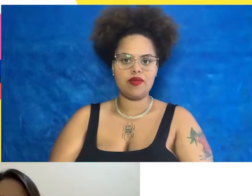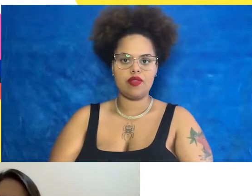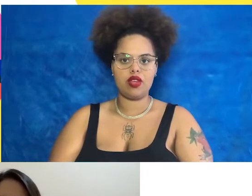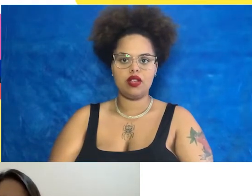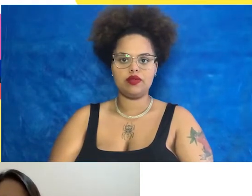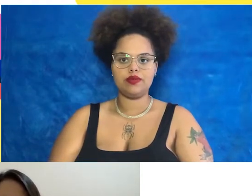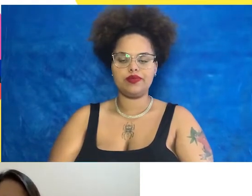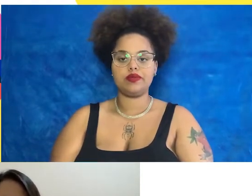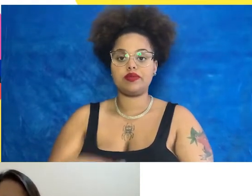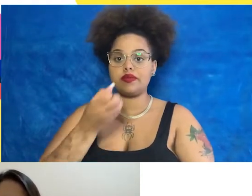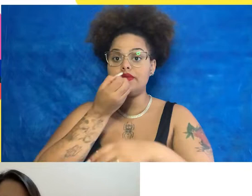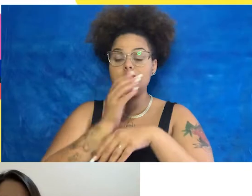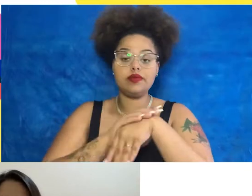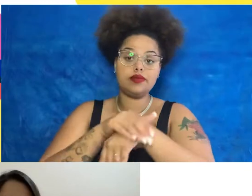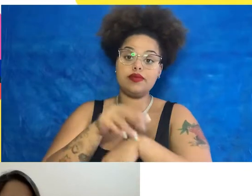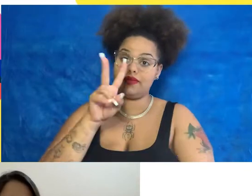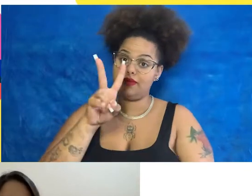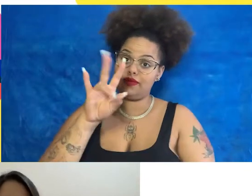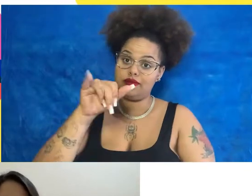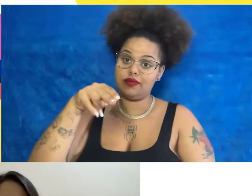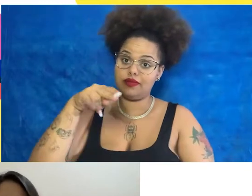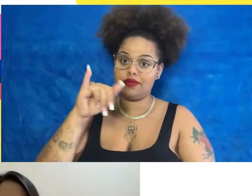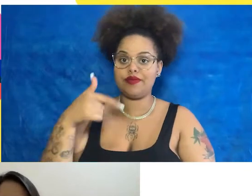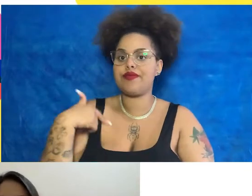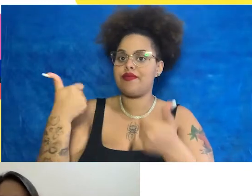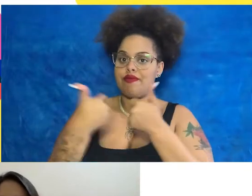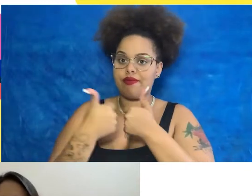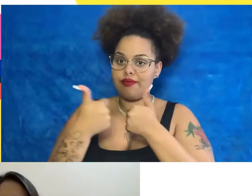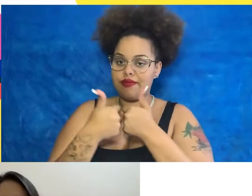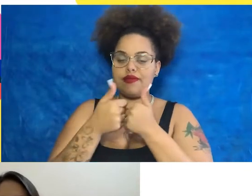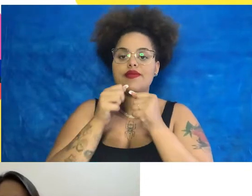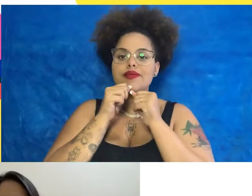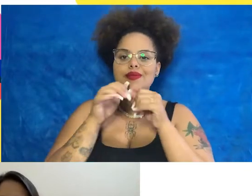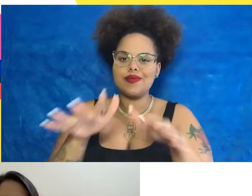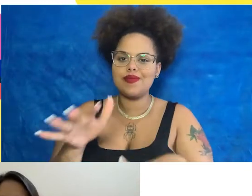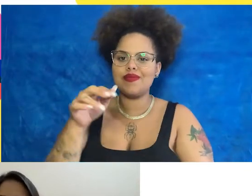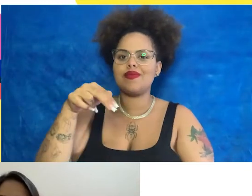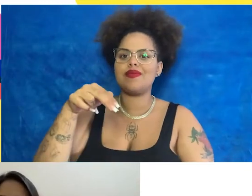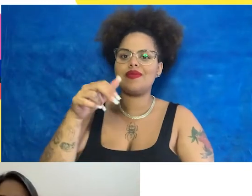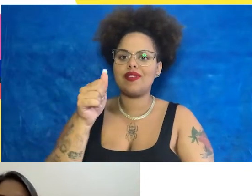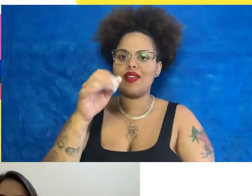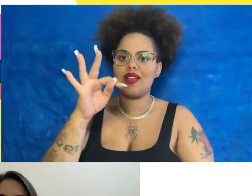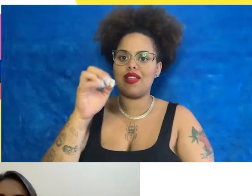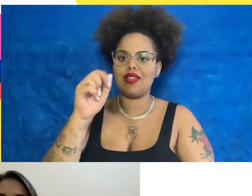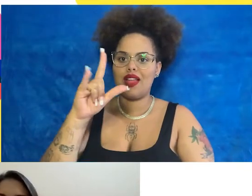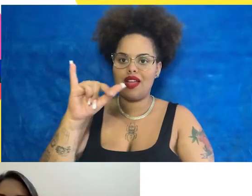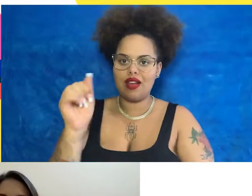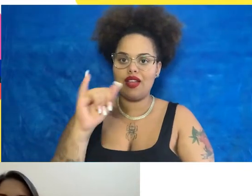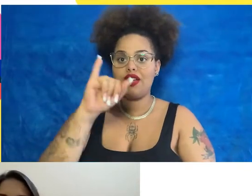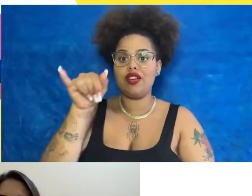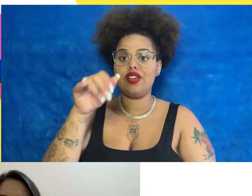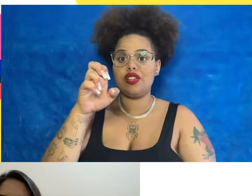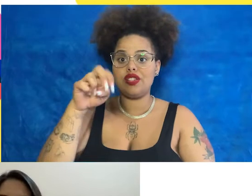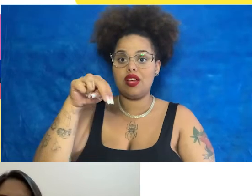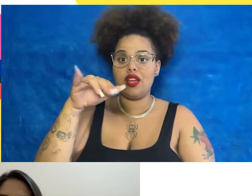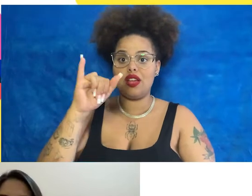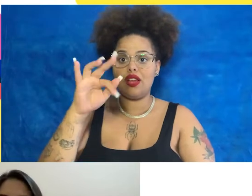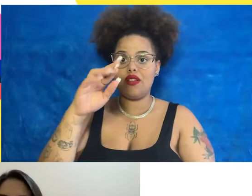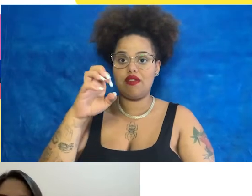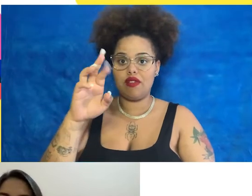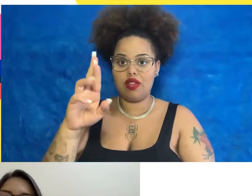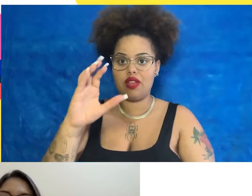Dá uma boa noite aqui para o Vini, que está acompanhando a gente na nossa transmissão, a Natália, a Jennifer, a